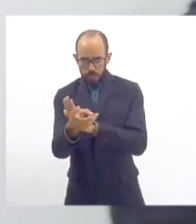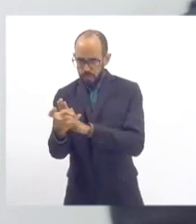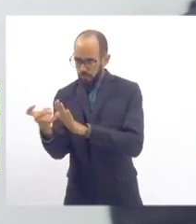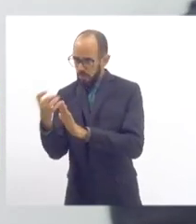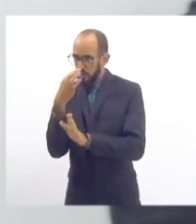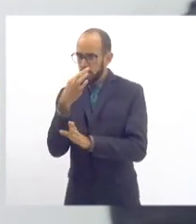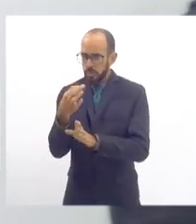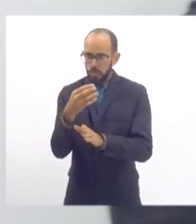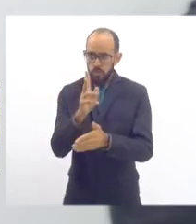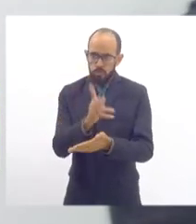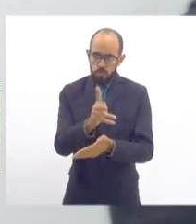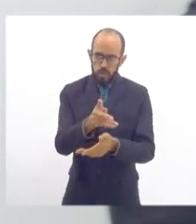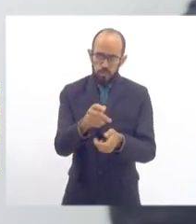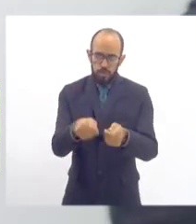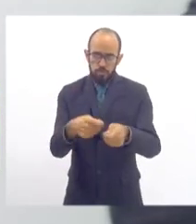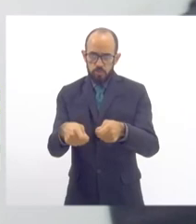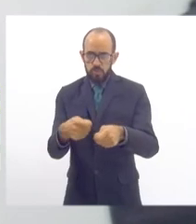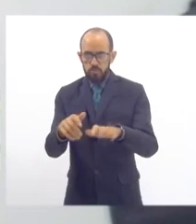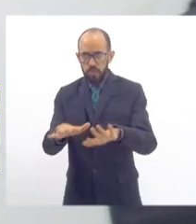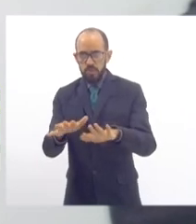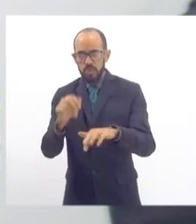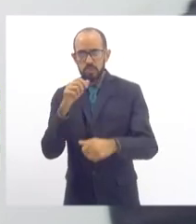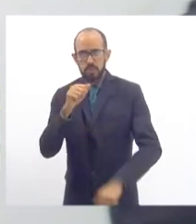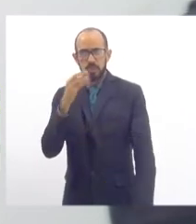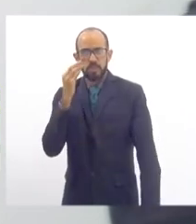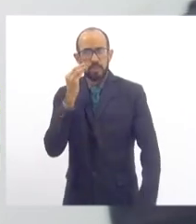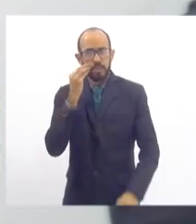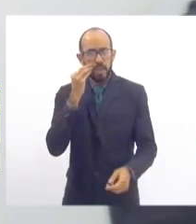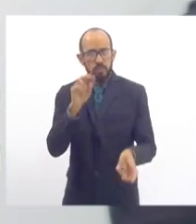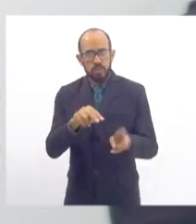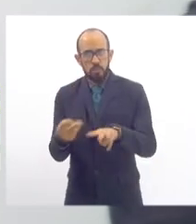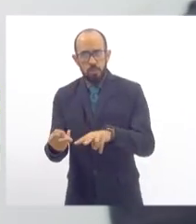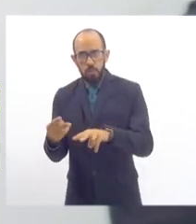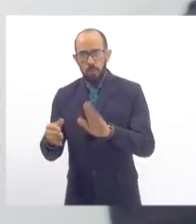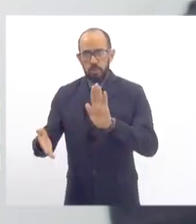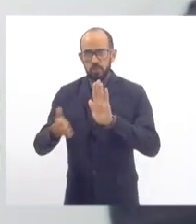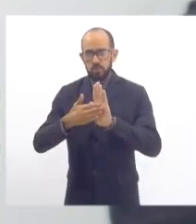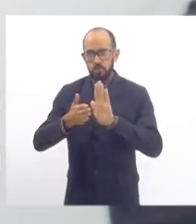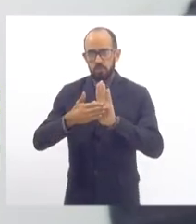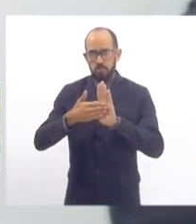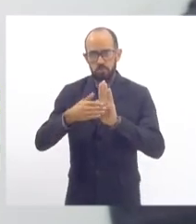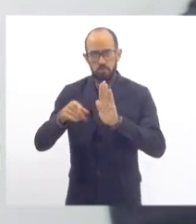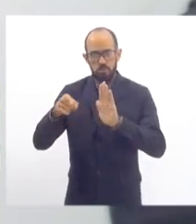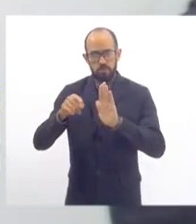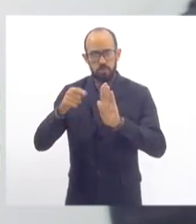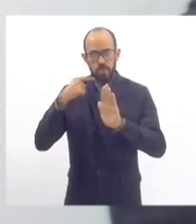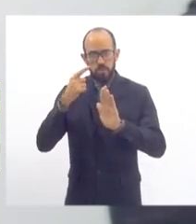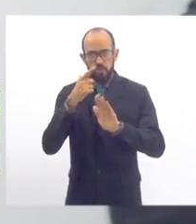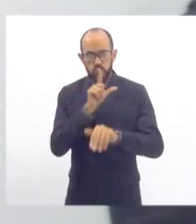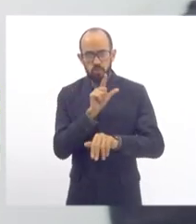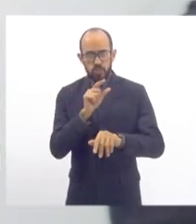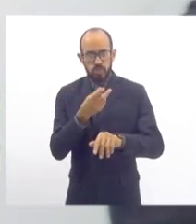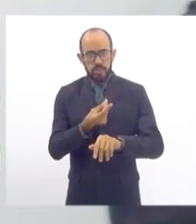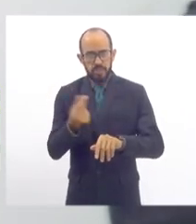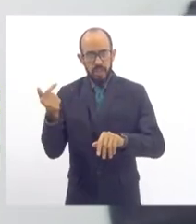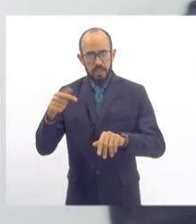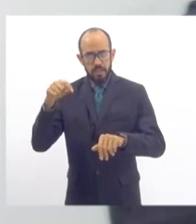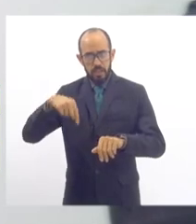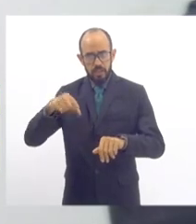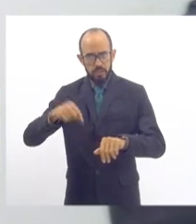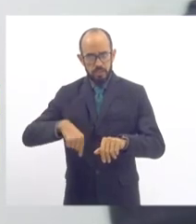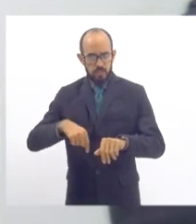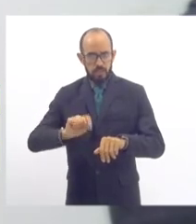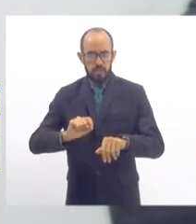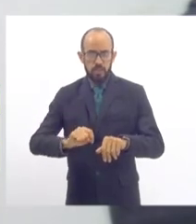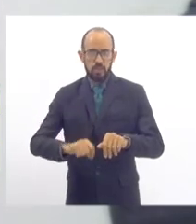sempre conduzo. Mas a gente tenta fazer um encaminhamento propositivo para que a gente saia daqui com algum resultado.